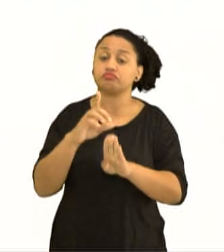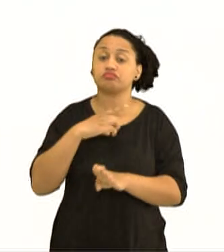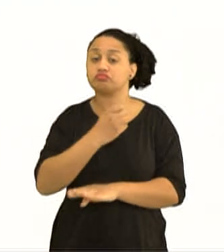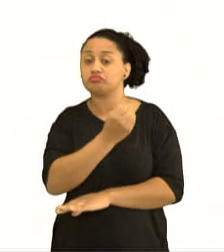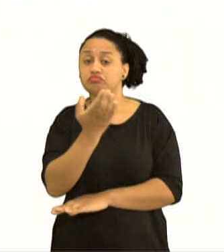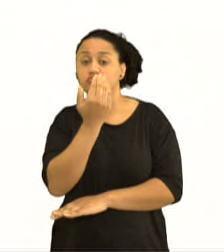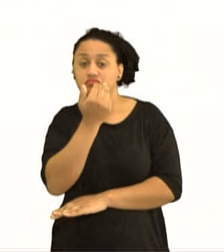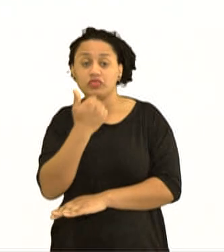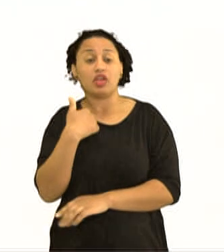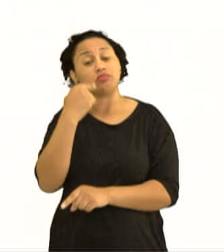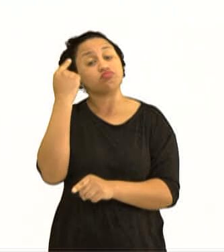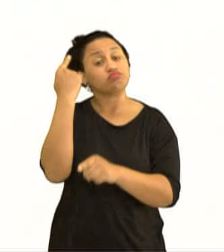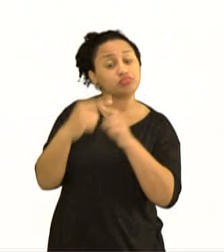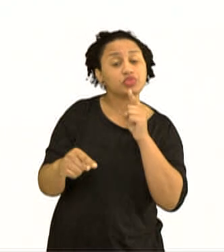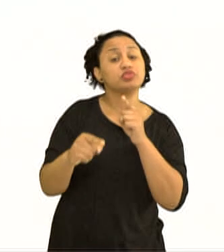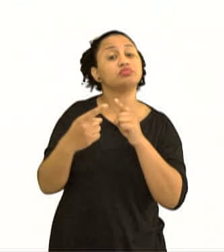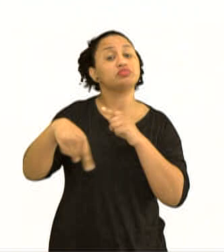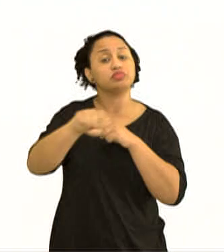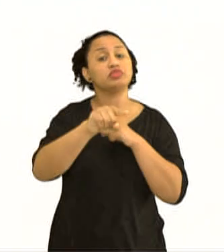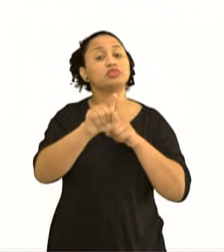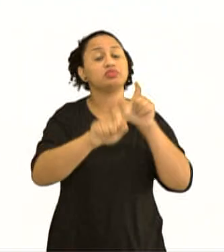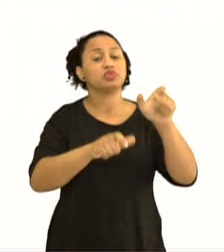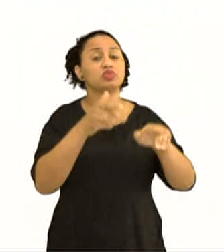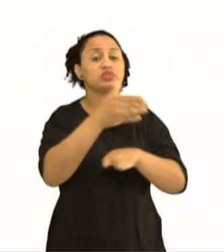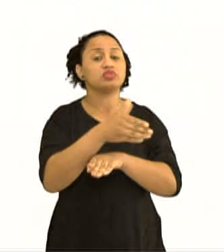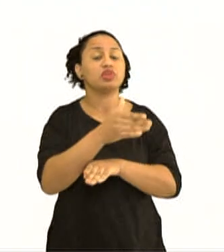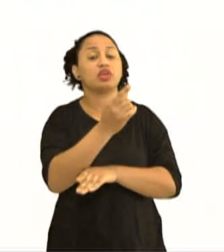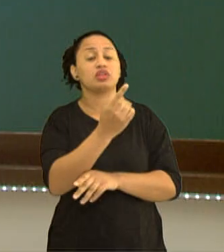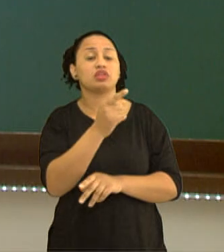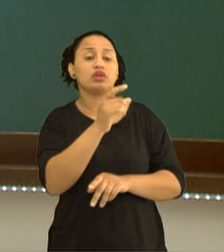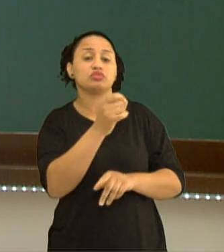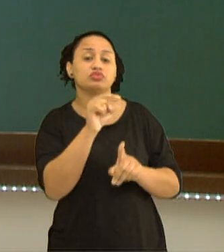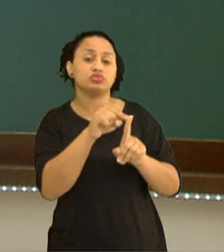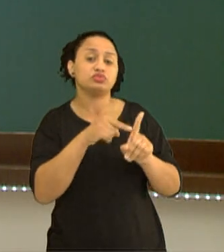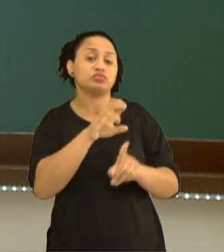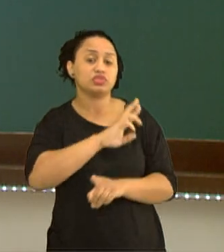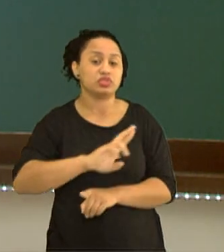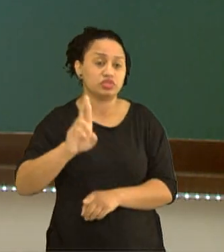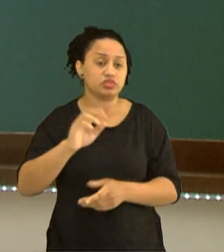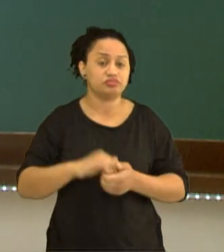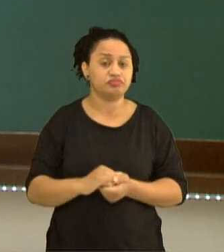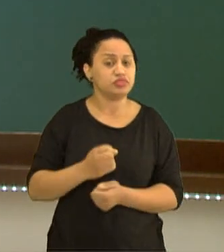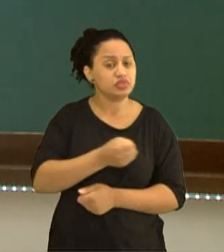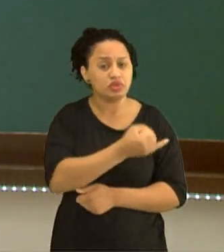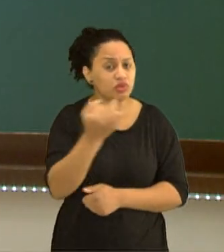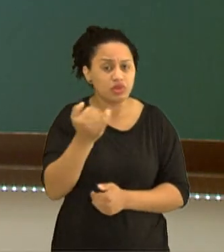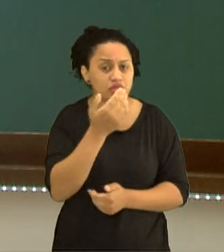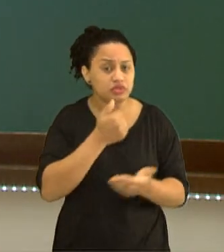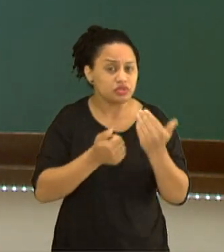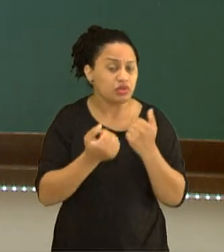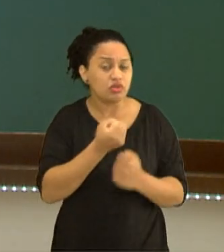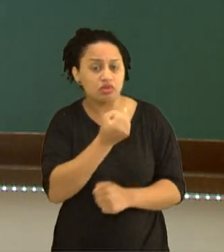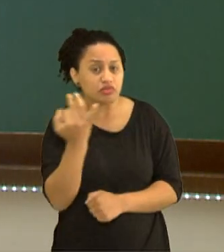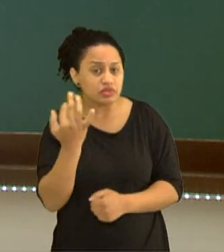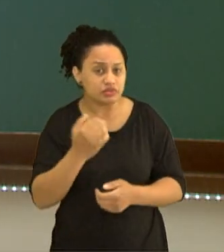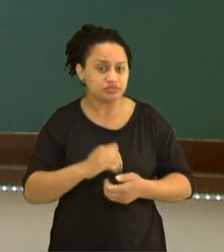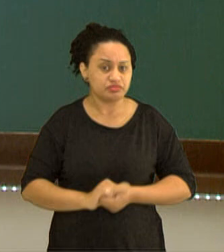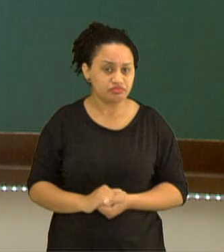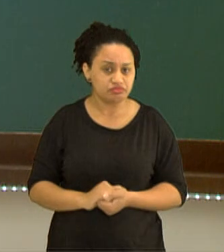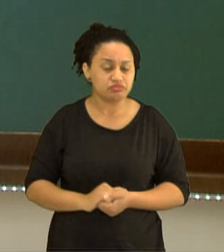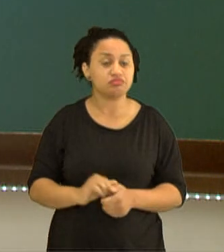são proibidos para os integrantes de algumas tradições religiosas. Vamos descobrir quais são esses alimentos? Só que antes de a